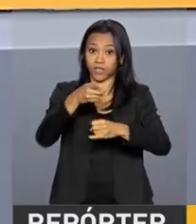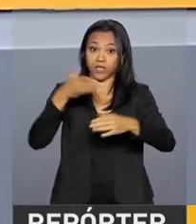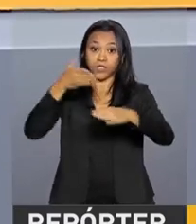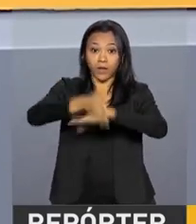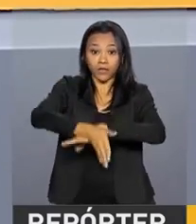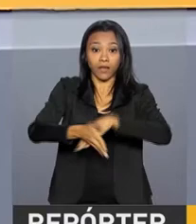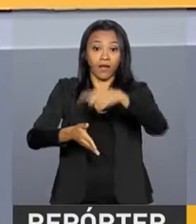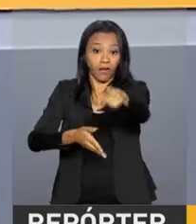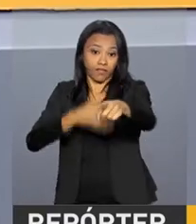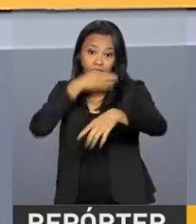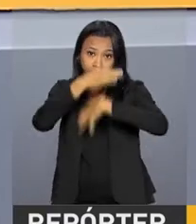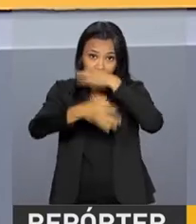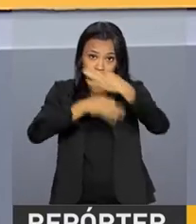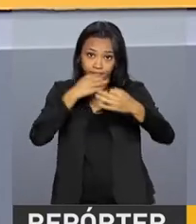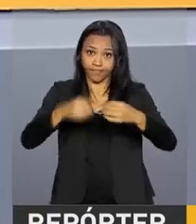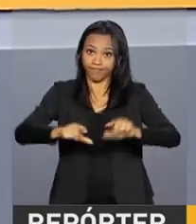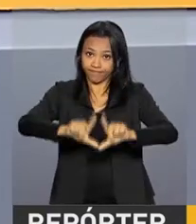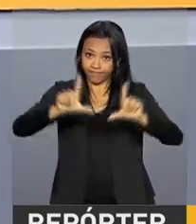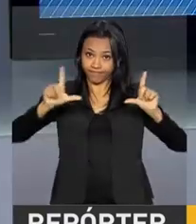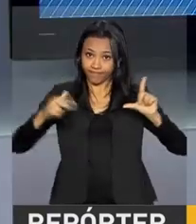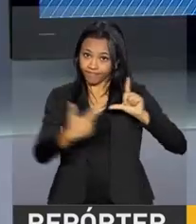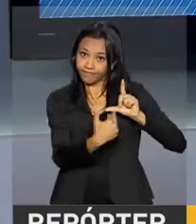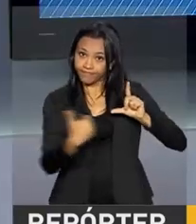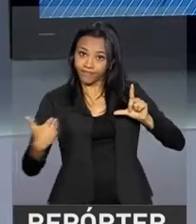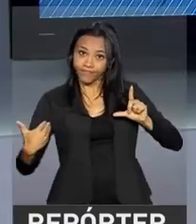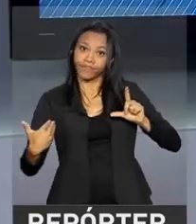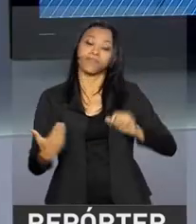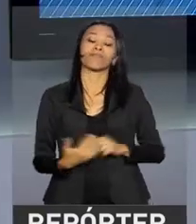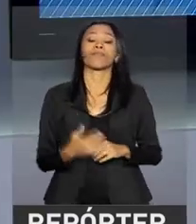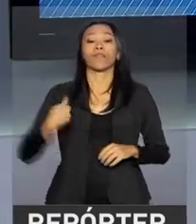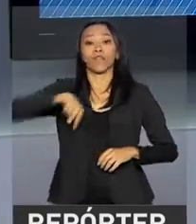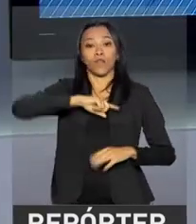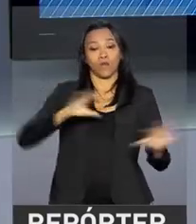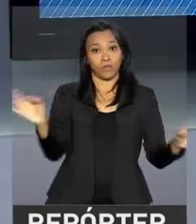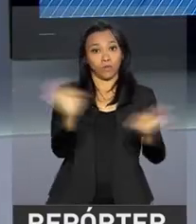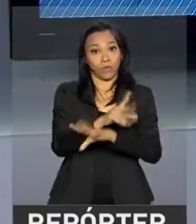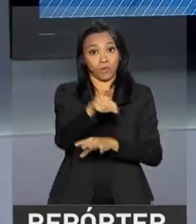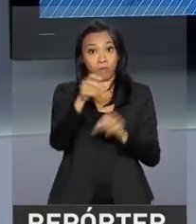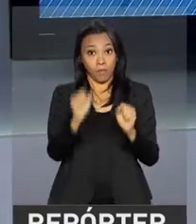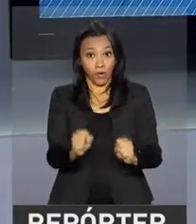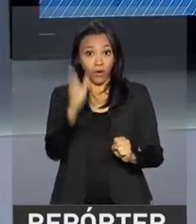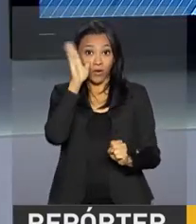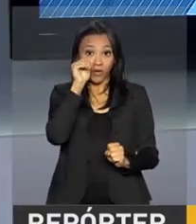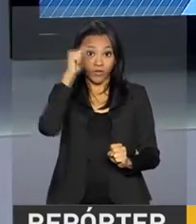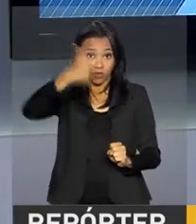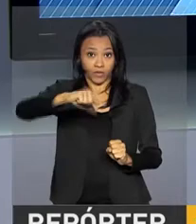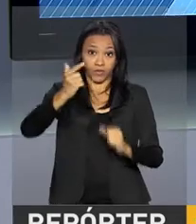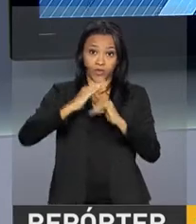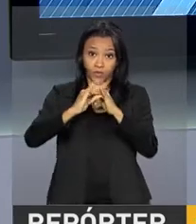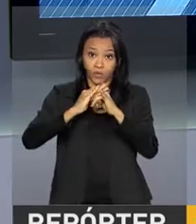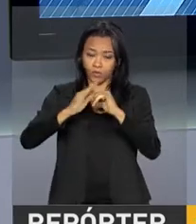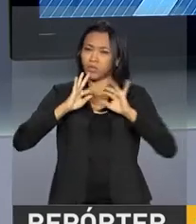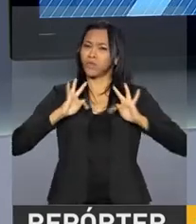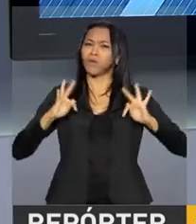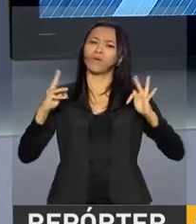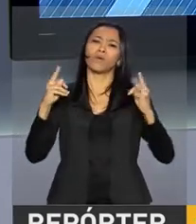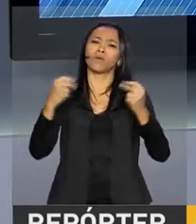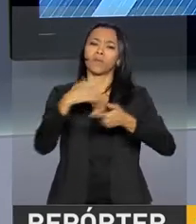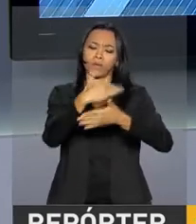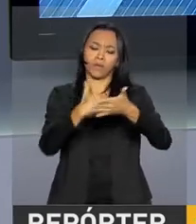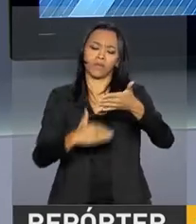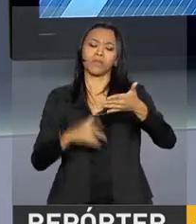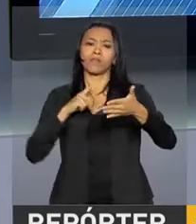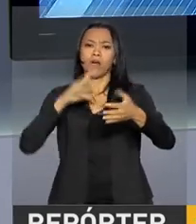no site da agência que aparece na sua tela nós ficamos por aqui você pode rever as reportagens no youtube e toda nossa programação